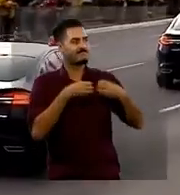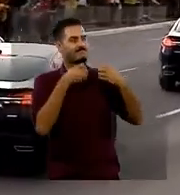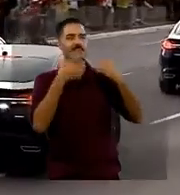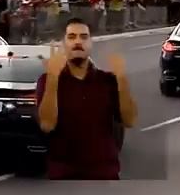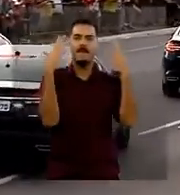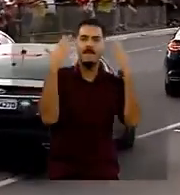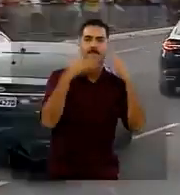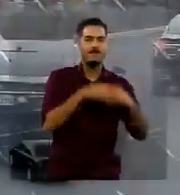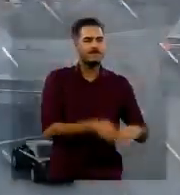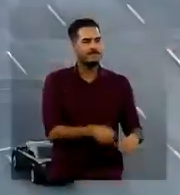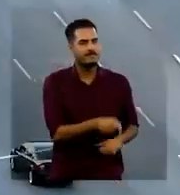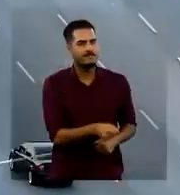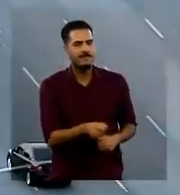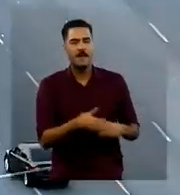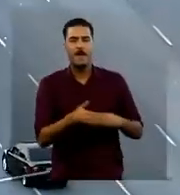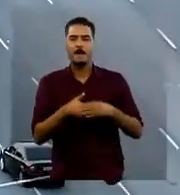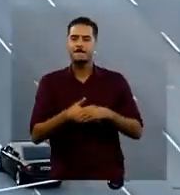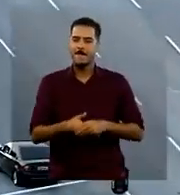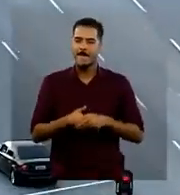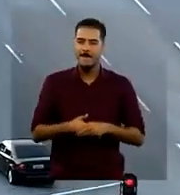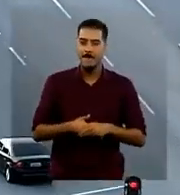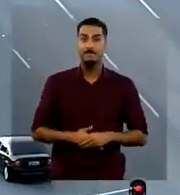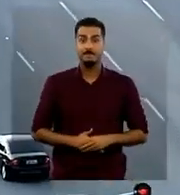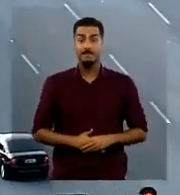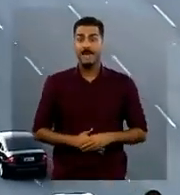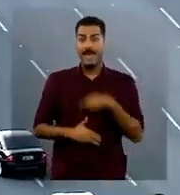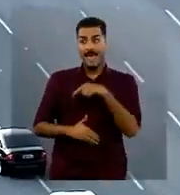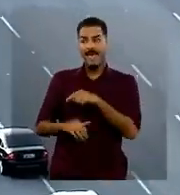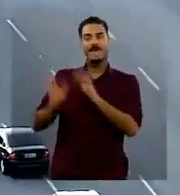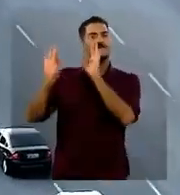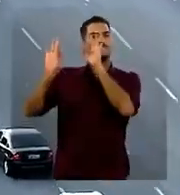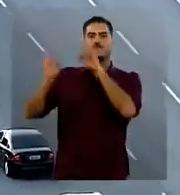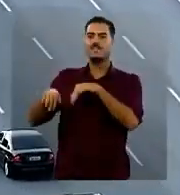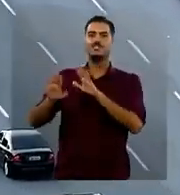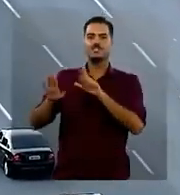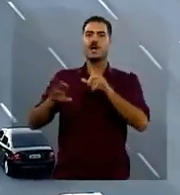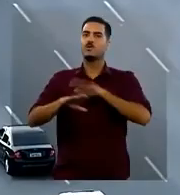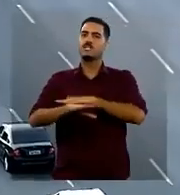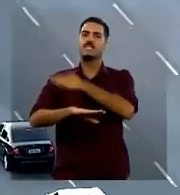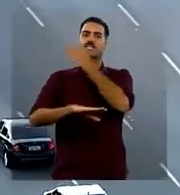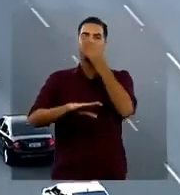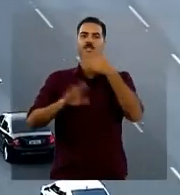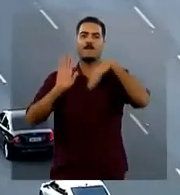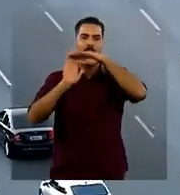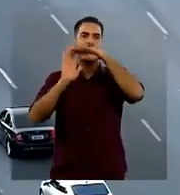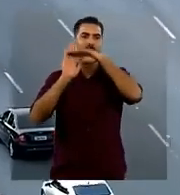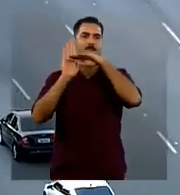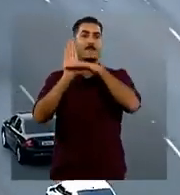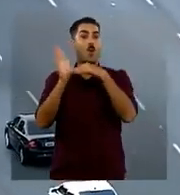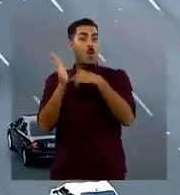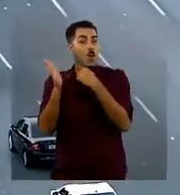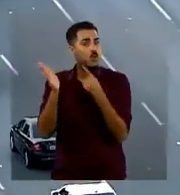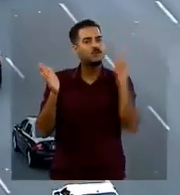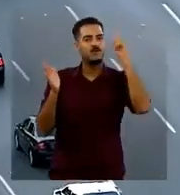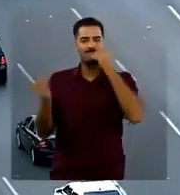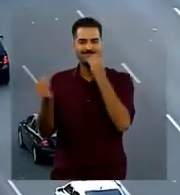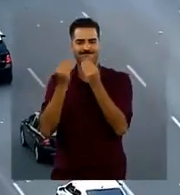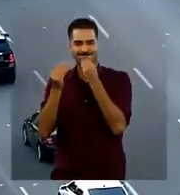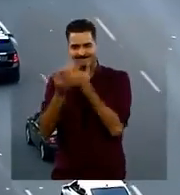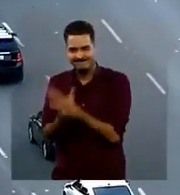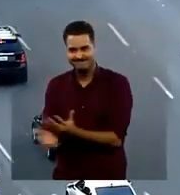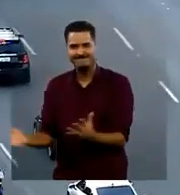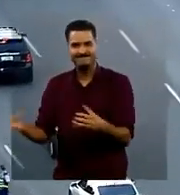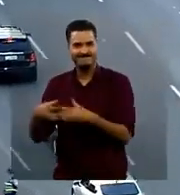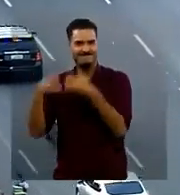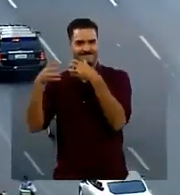congratulações e desse coquetel que vai encerrar esse dia de festa. Ainda bastante gente na Esplanada dos Ministérios, né, as pessoas que